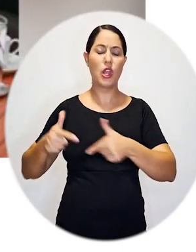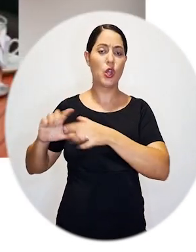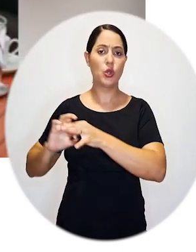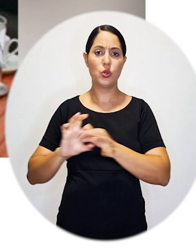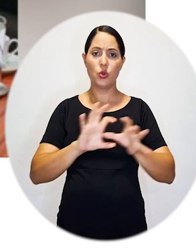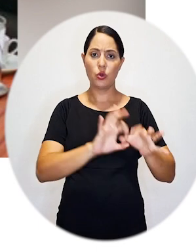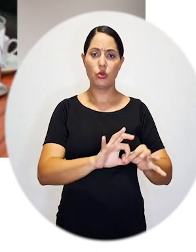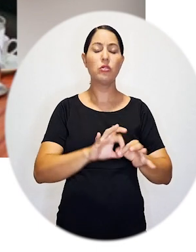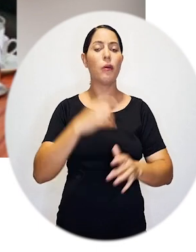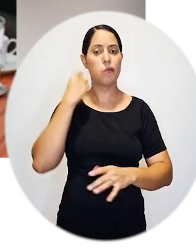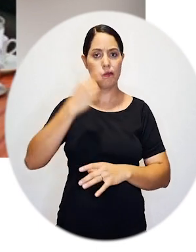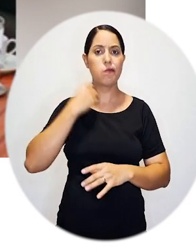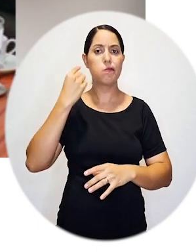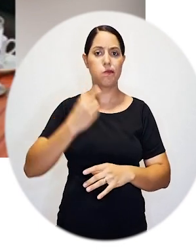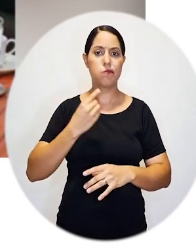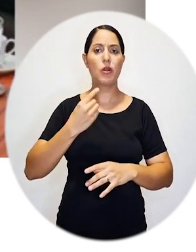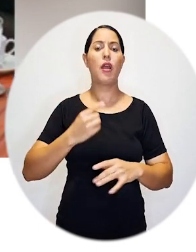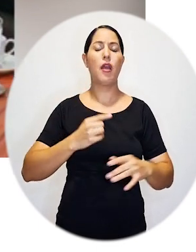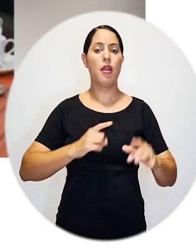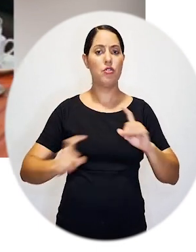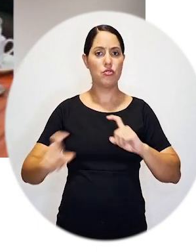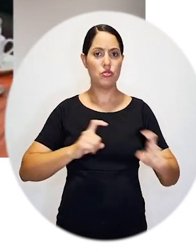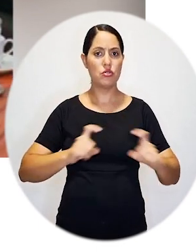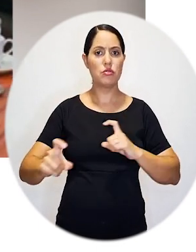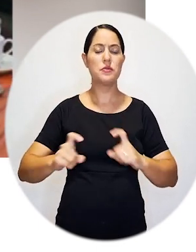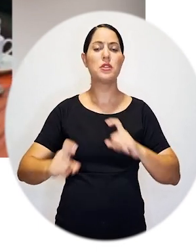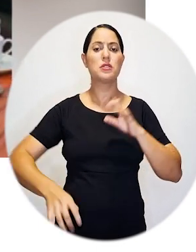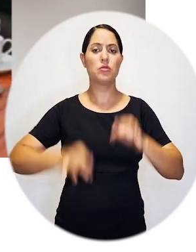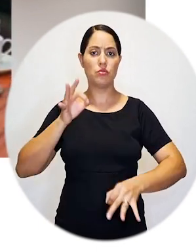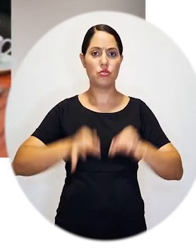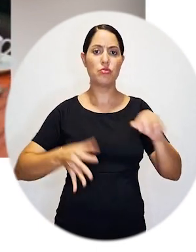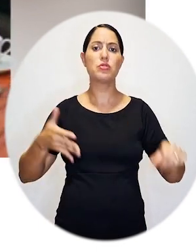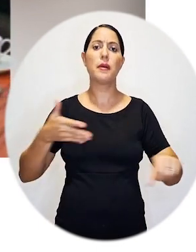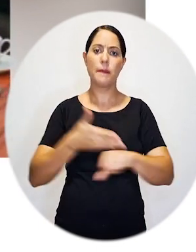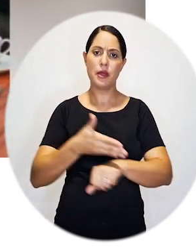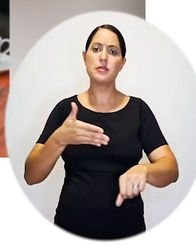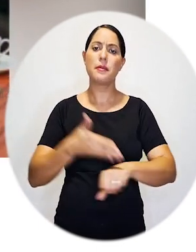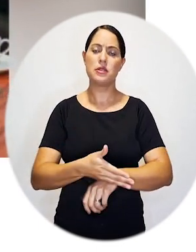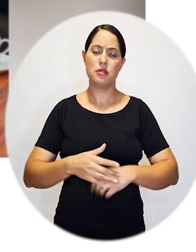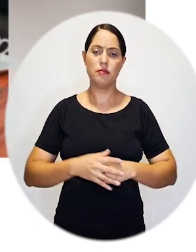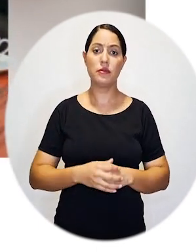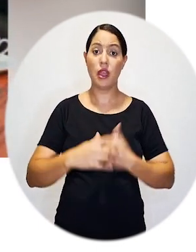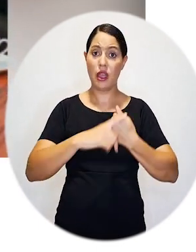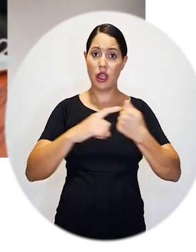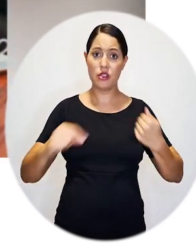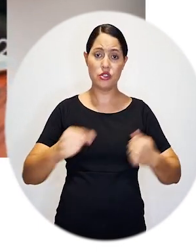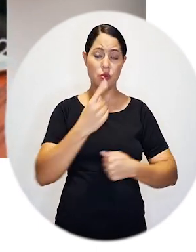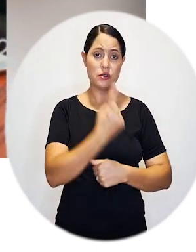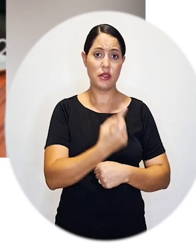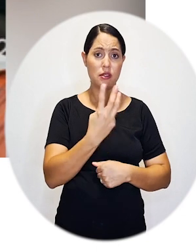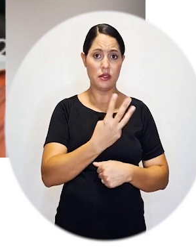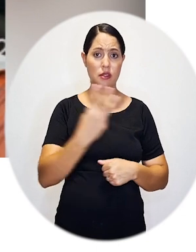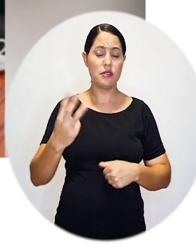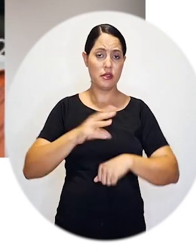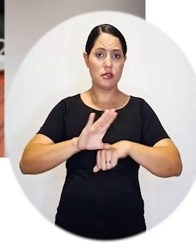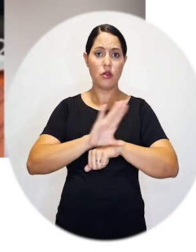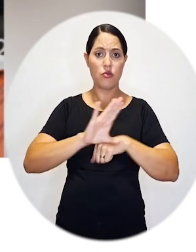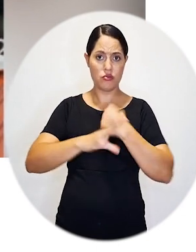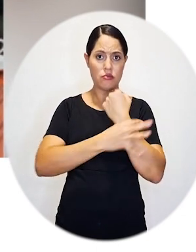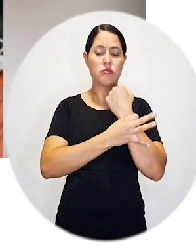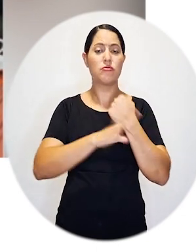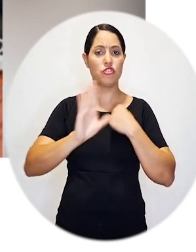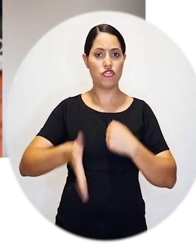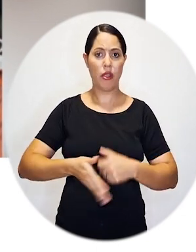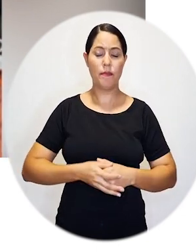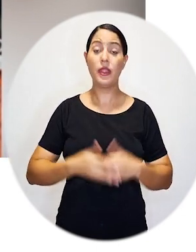garantir a indispensabilidade do advogado à administração da justiça, conforme já determina o artigo 133 da